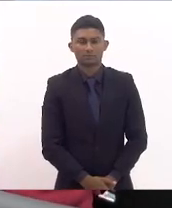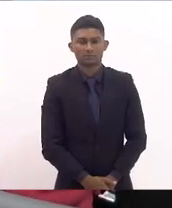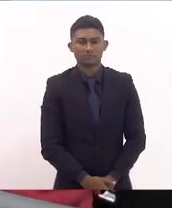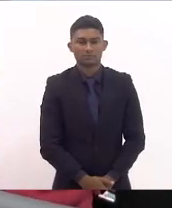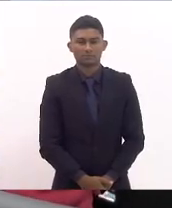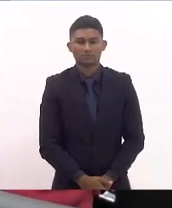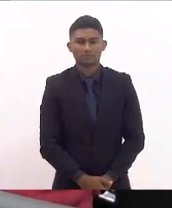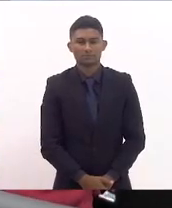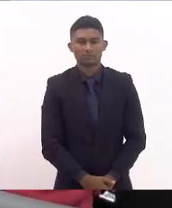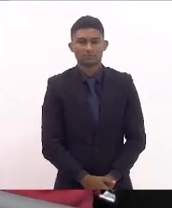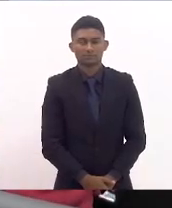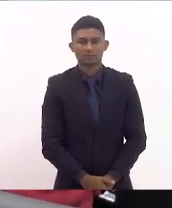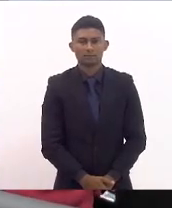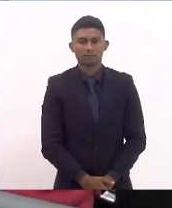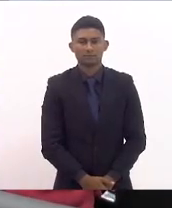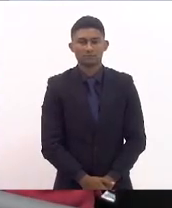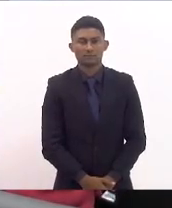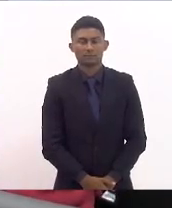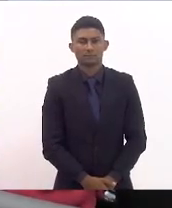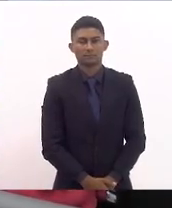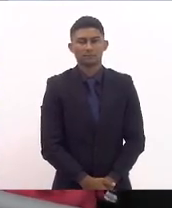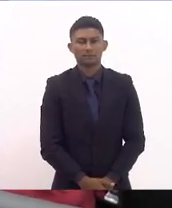E aí